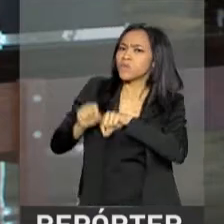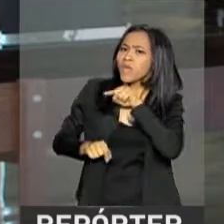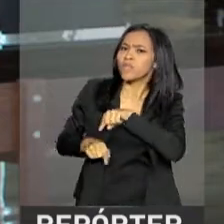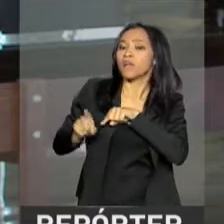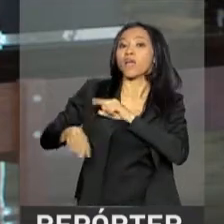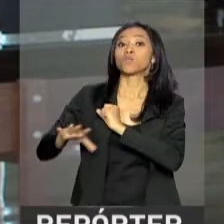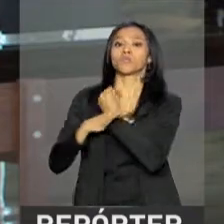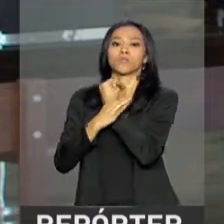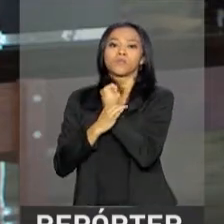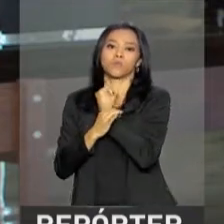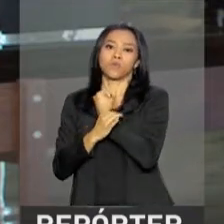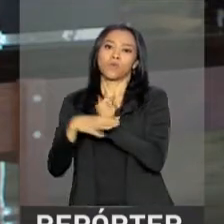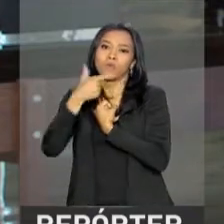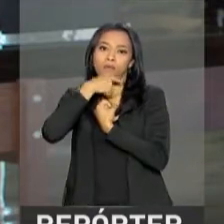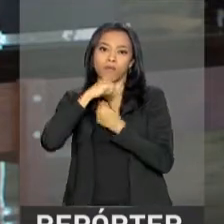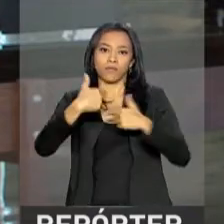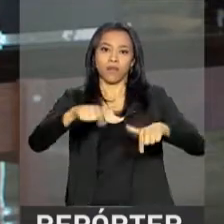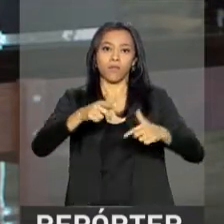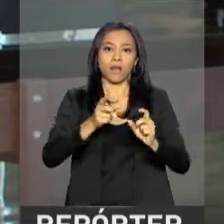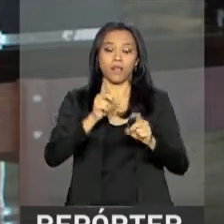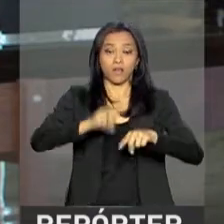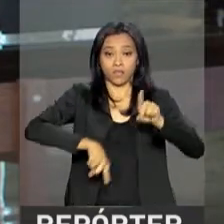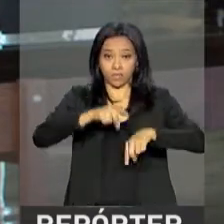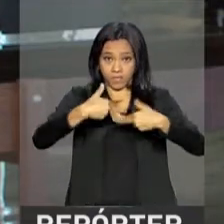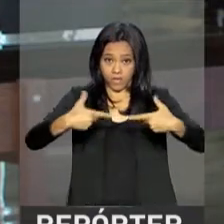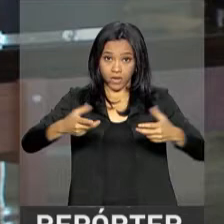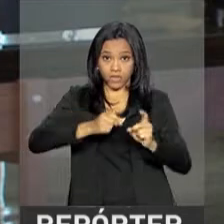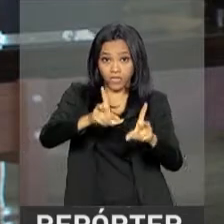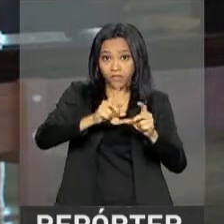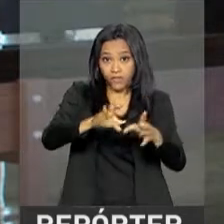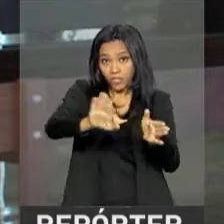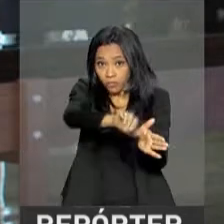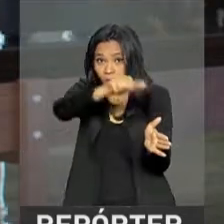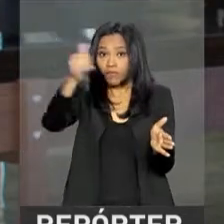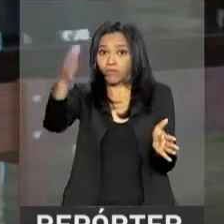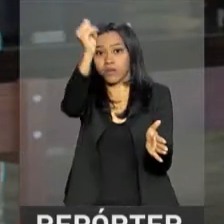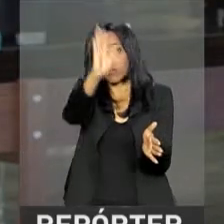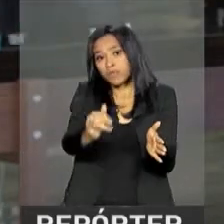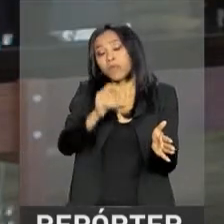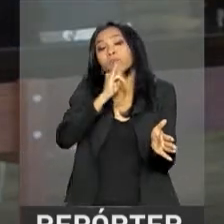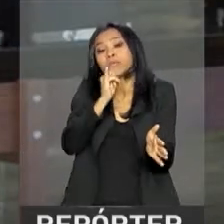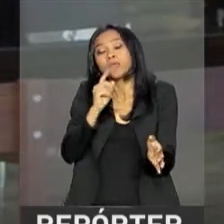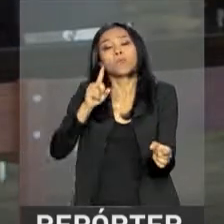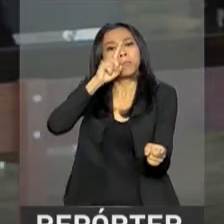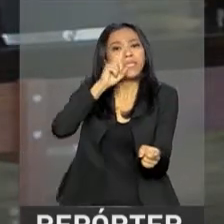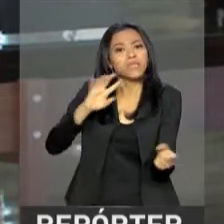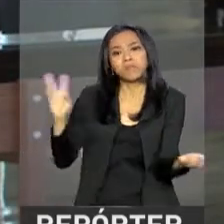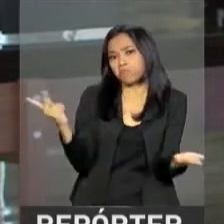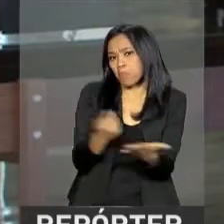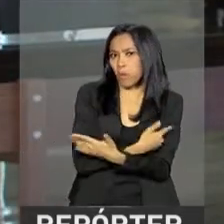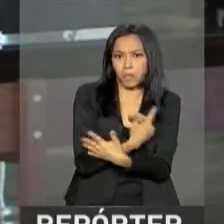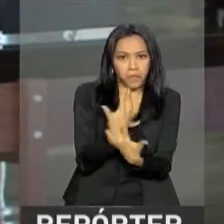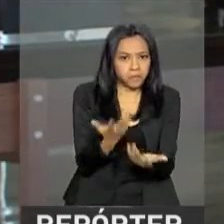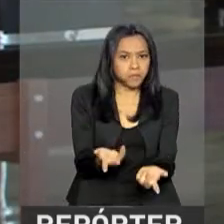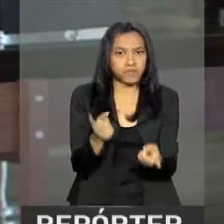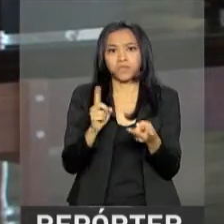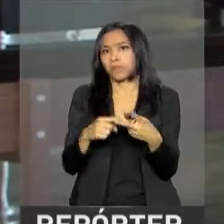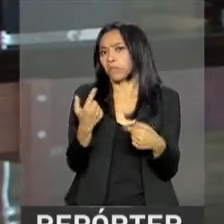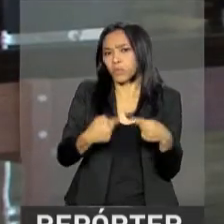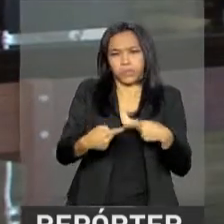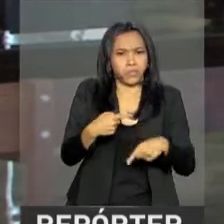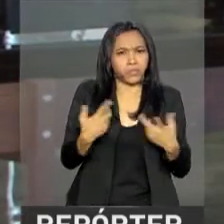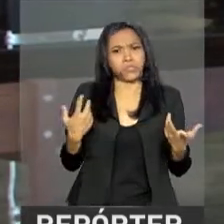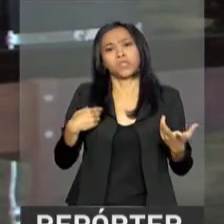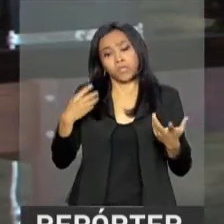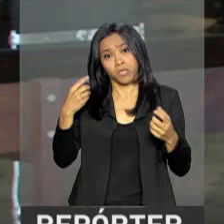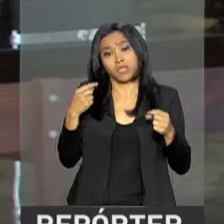para as exportações brasileiras com a de bens e serviços contra por exemplo riscos comerciais e políticos que possam afetar as